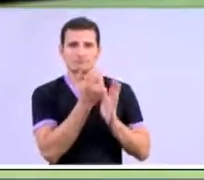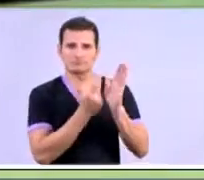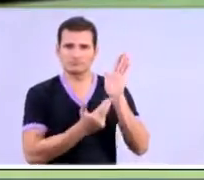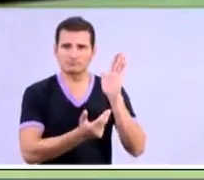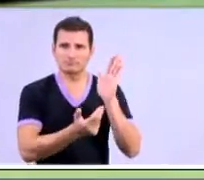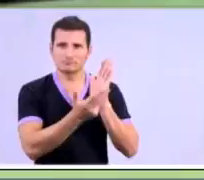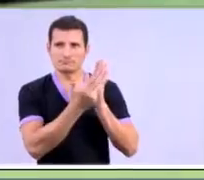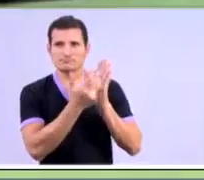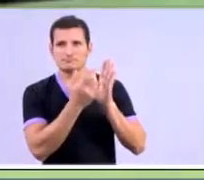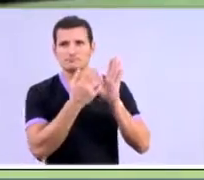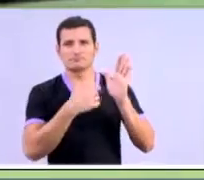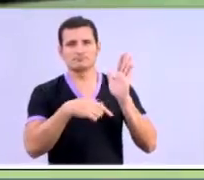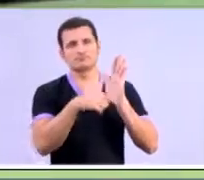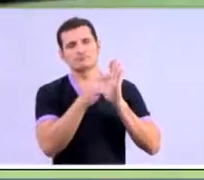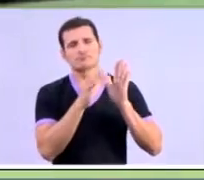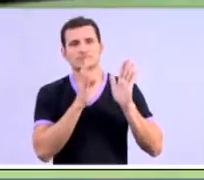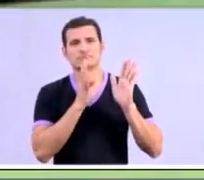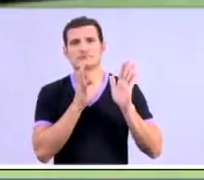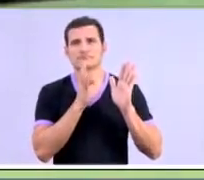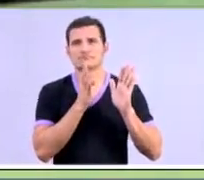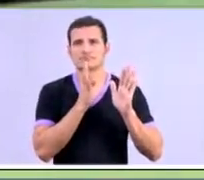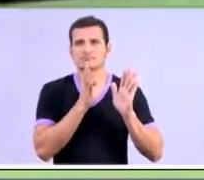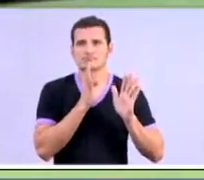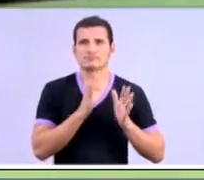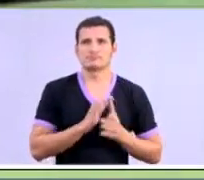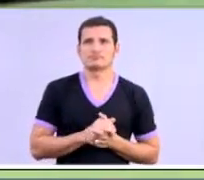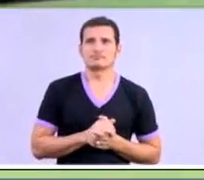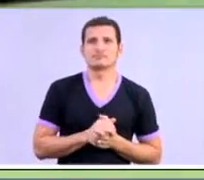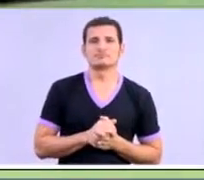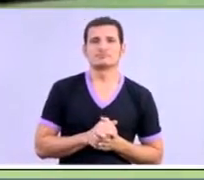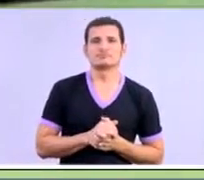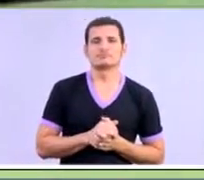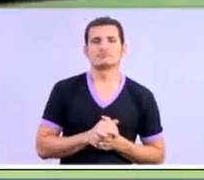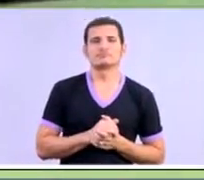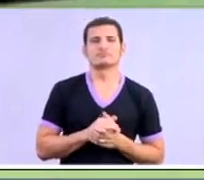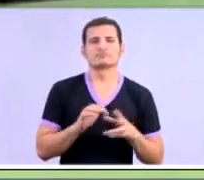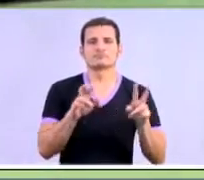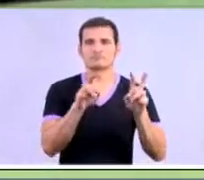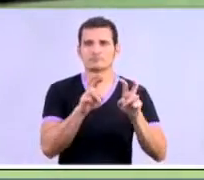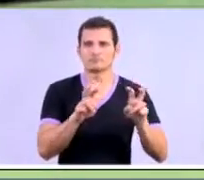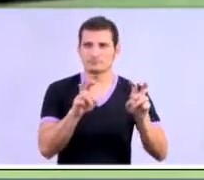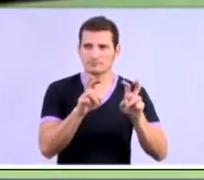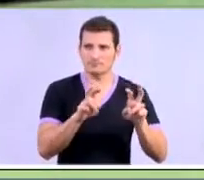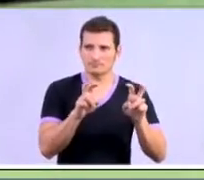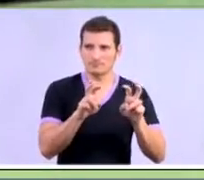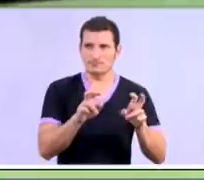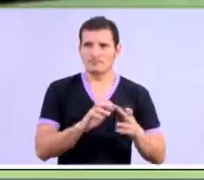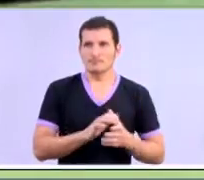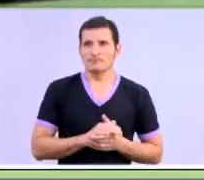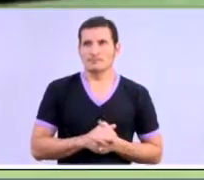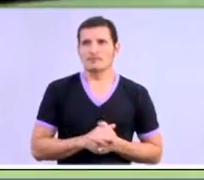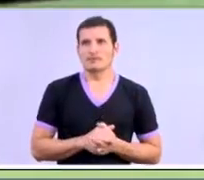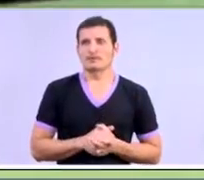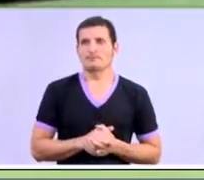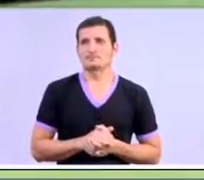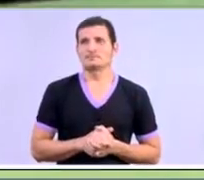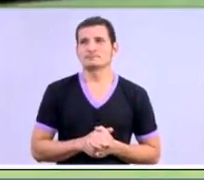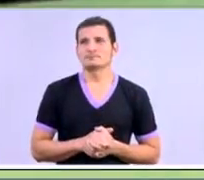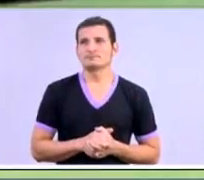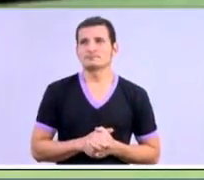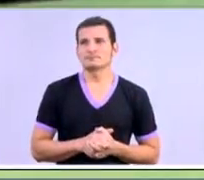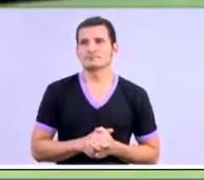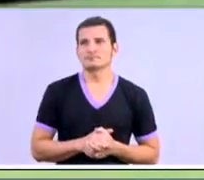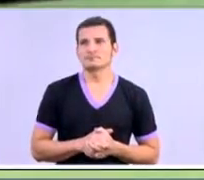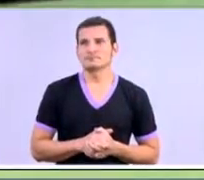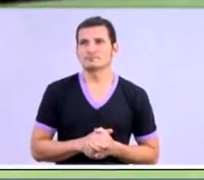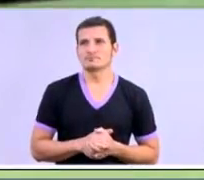todos são mais familiarizados, né? Um desktop, um all-in-one, que é o tudo em um, né? O integrado,